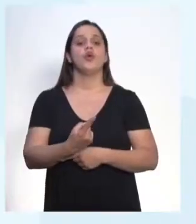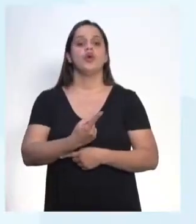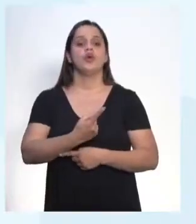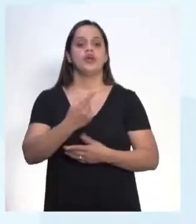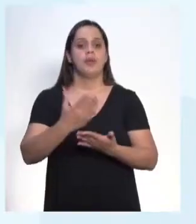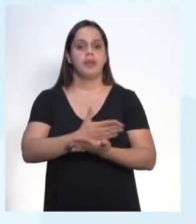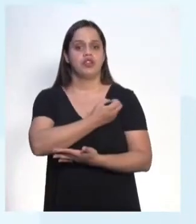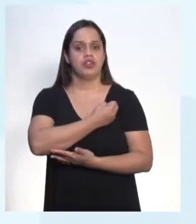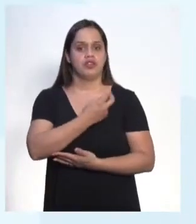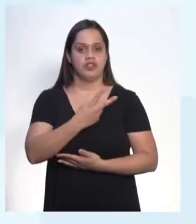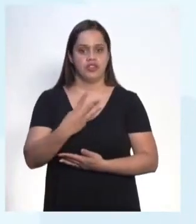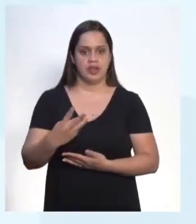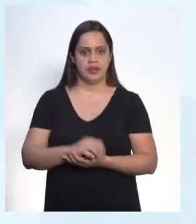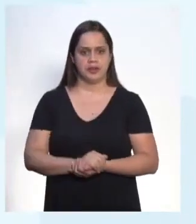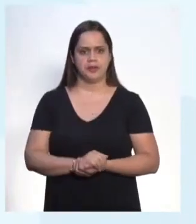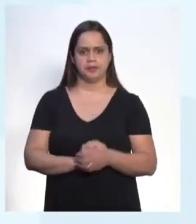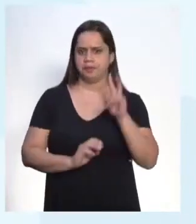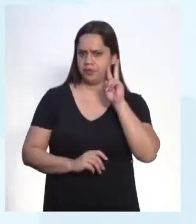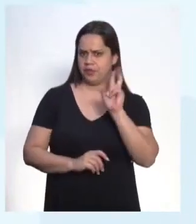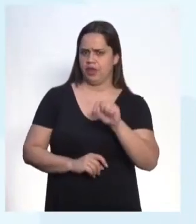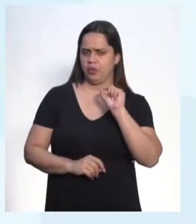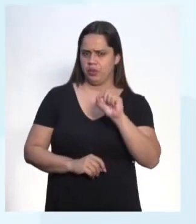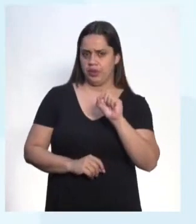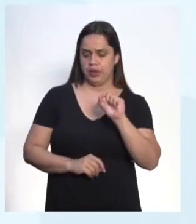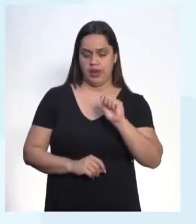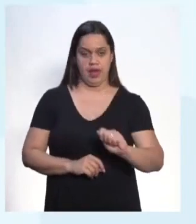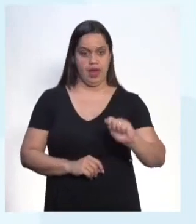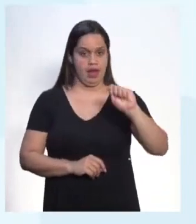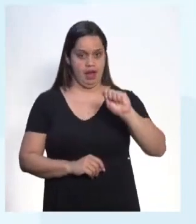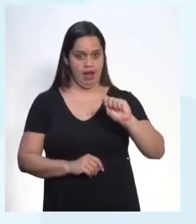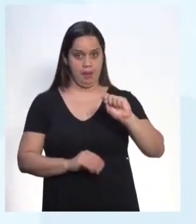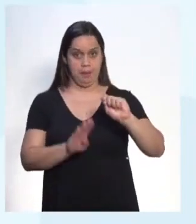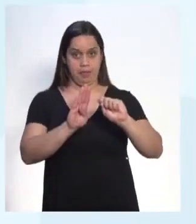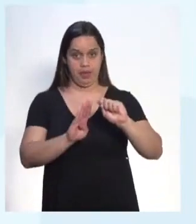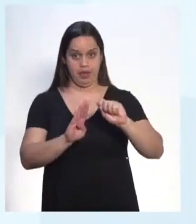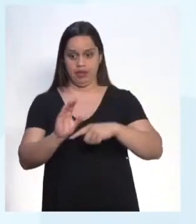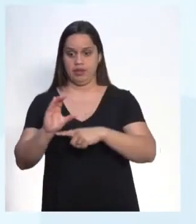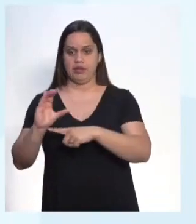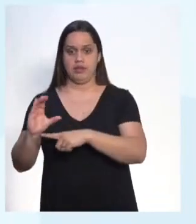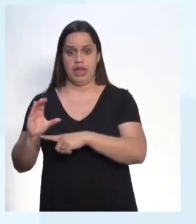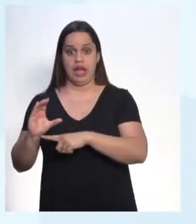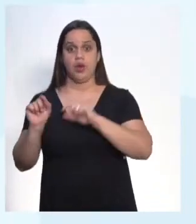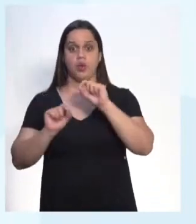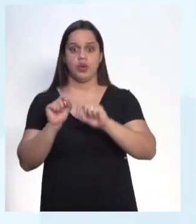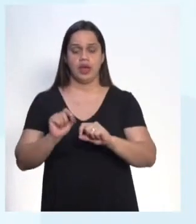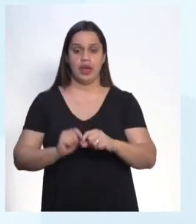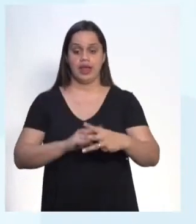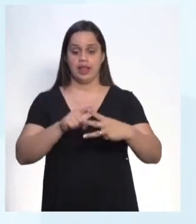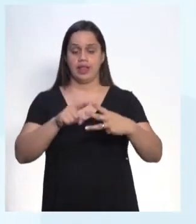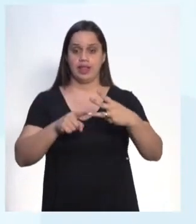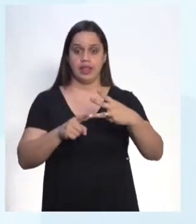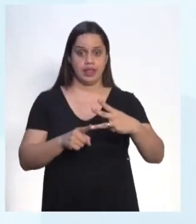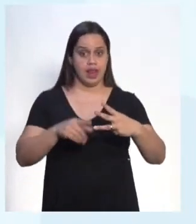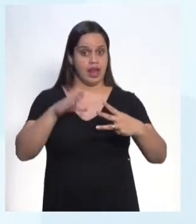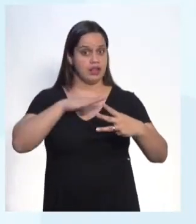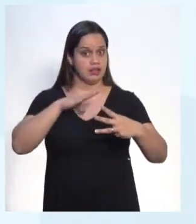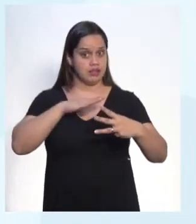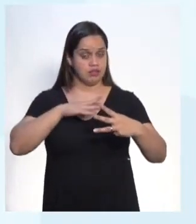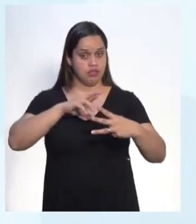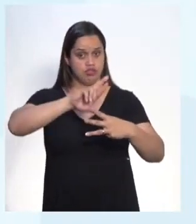23. Considere que A, B e C são 3